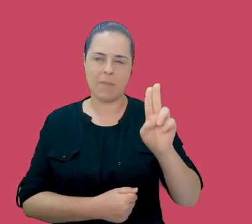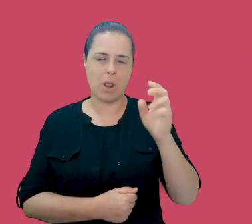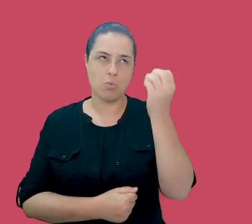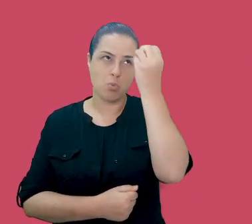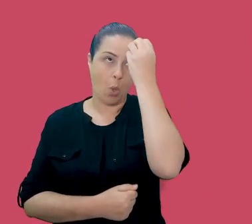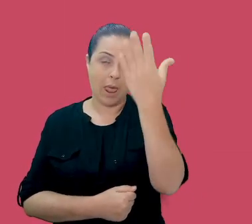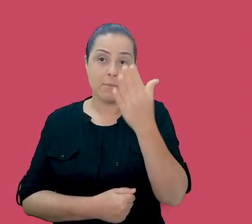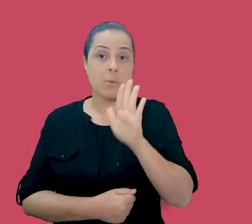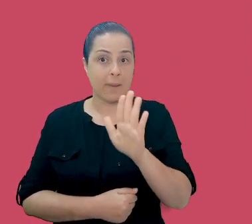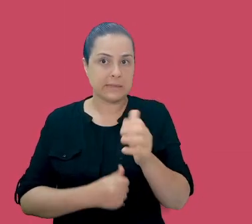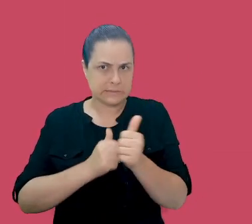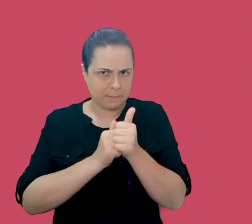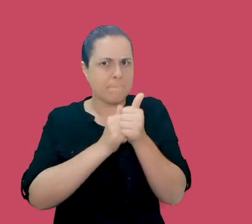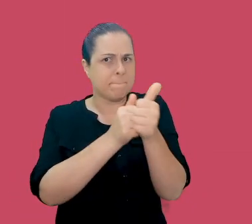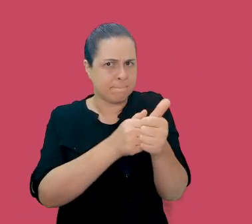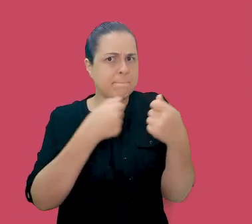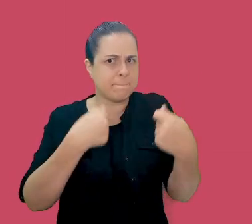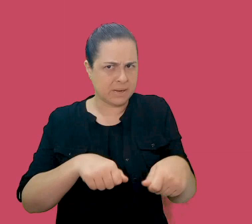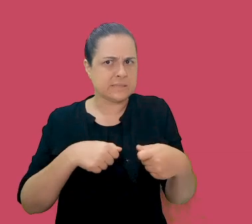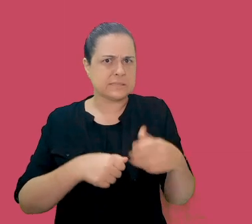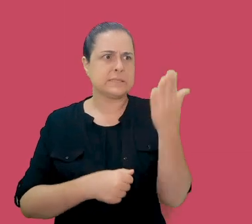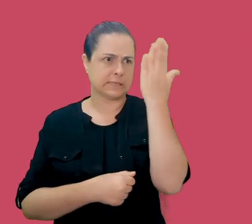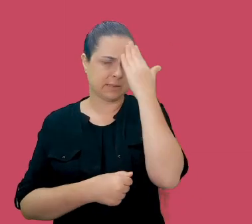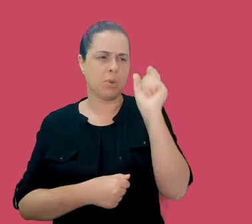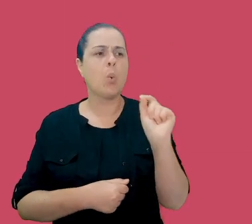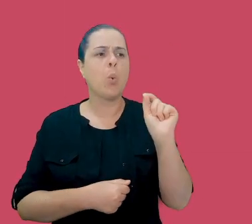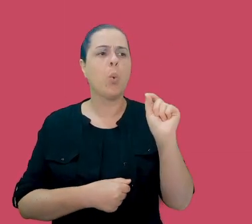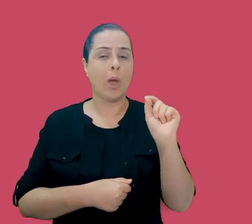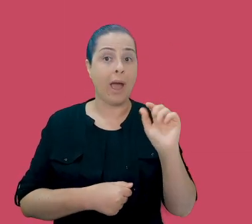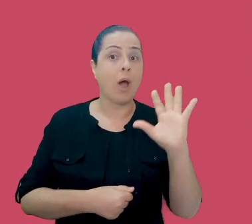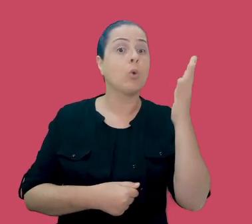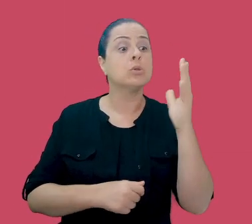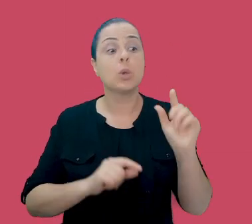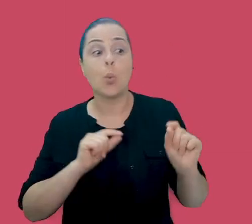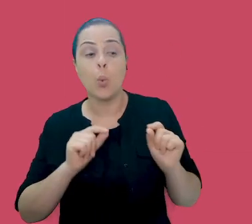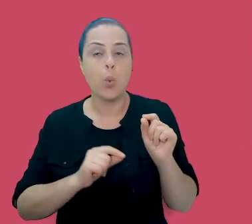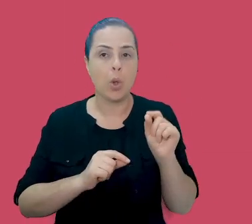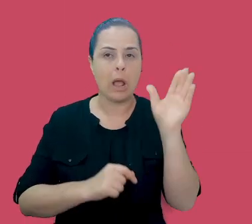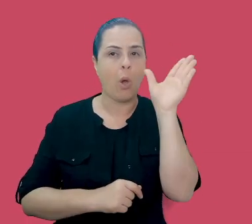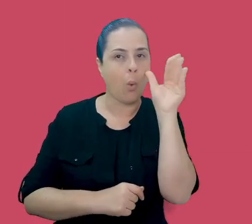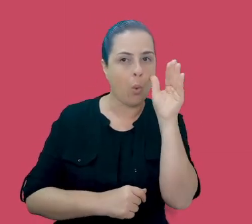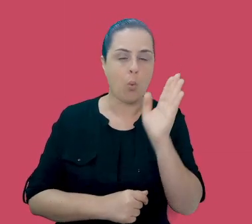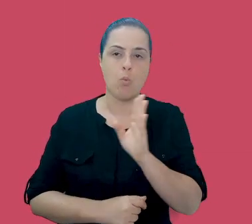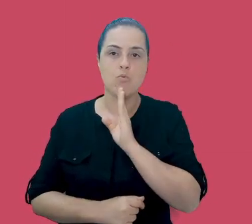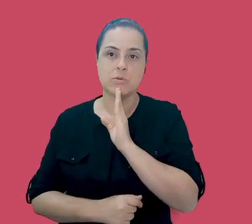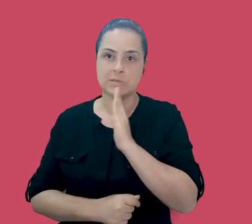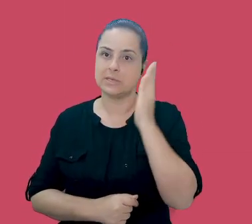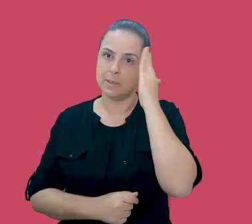porque você precisa estar acompanhando o que está acontecendo, né? E eu acho que essa é a grande coisa.